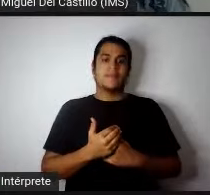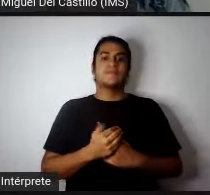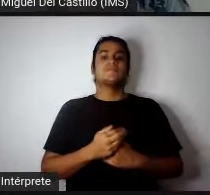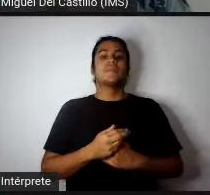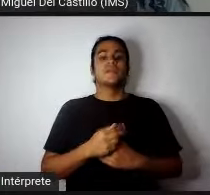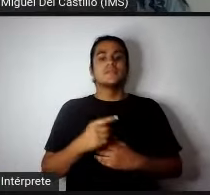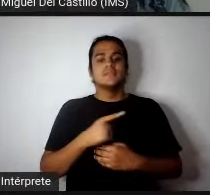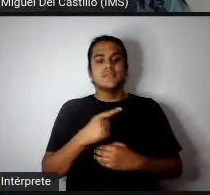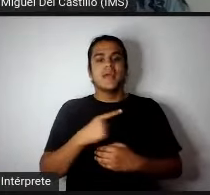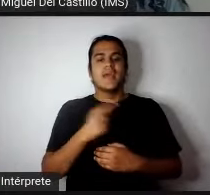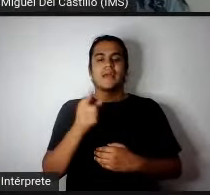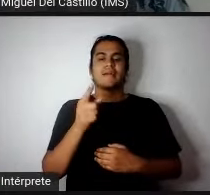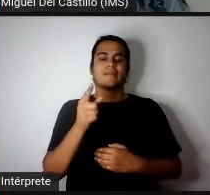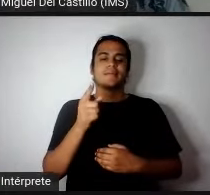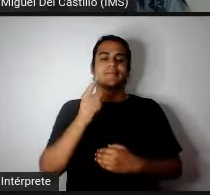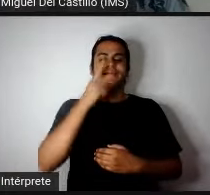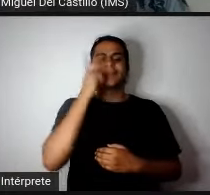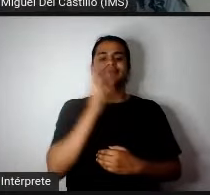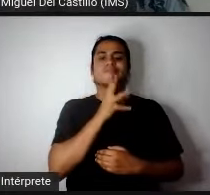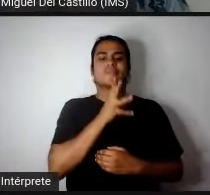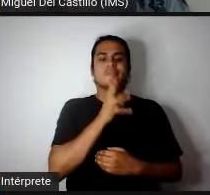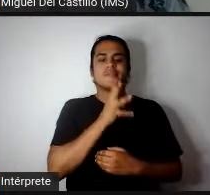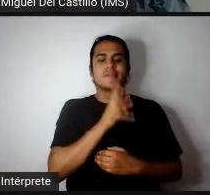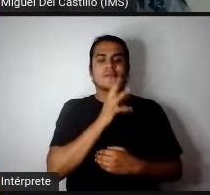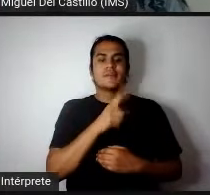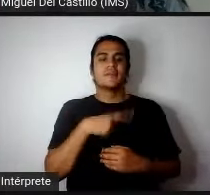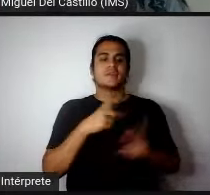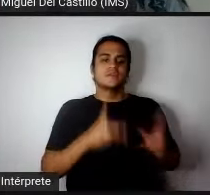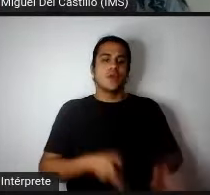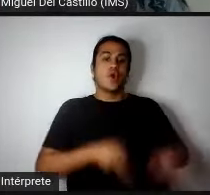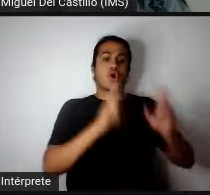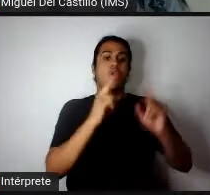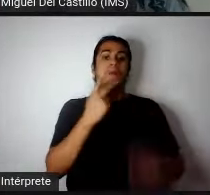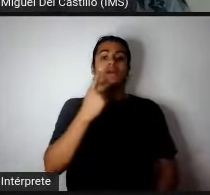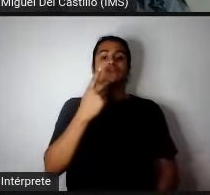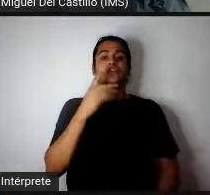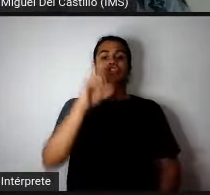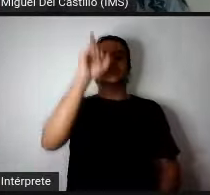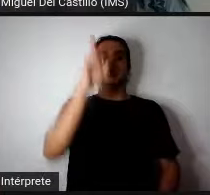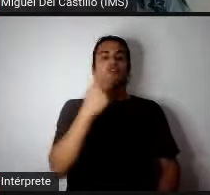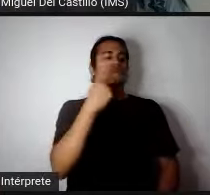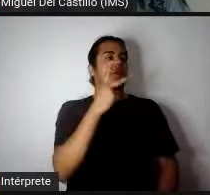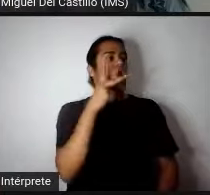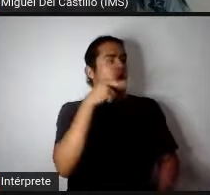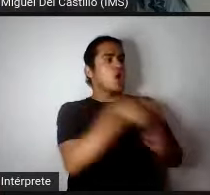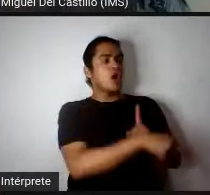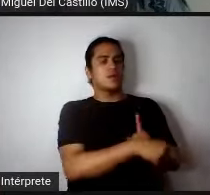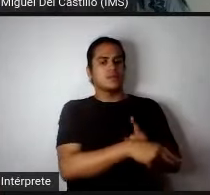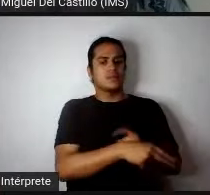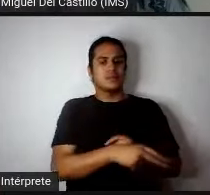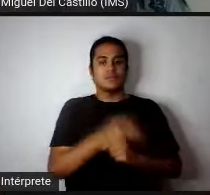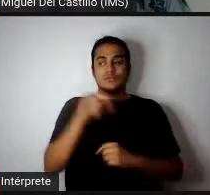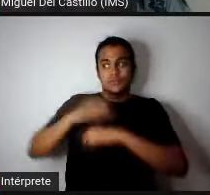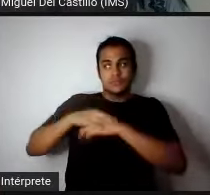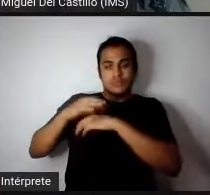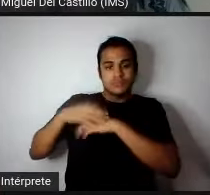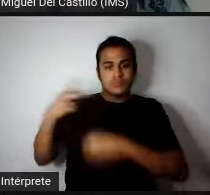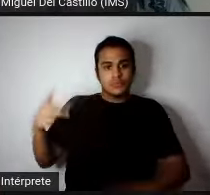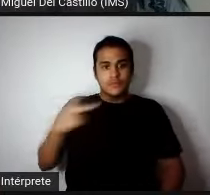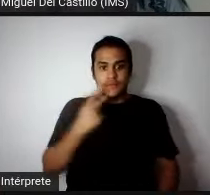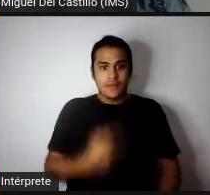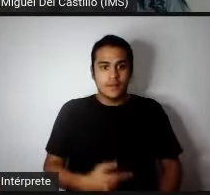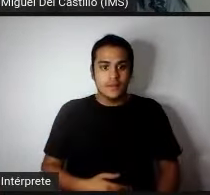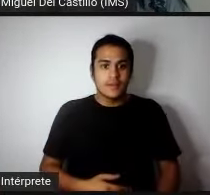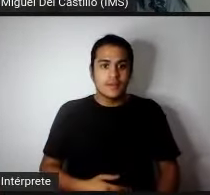aquele famoso corte do diretor, porque estou ainda para fazê-lo, viu? Né? O Pichele está